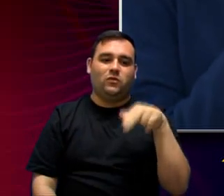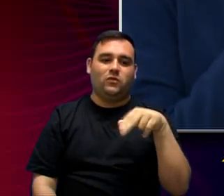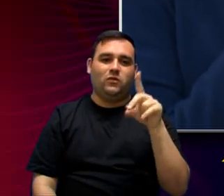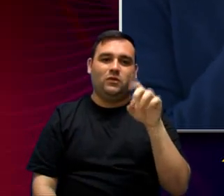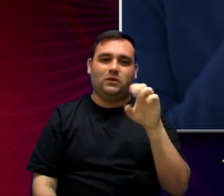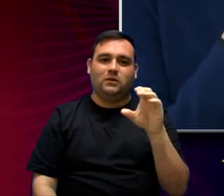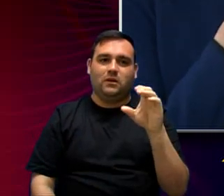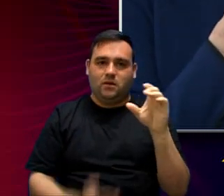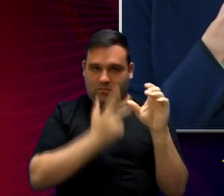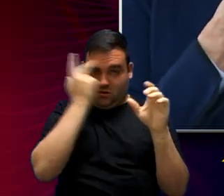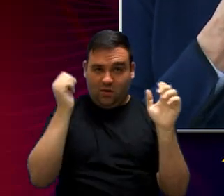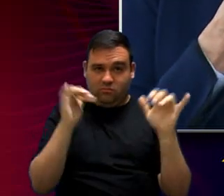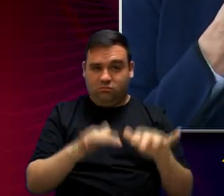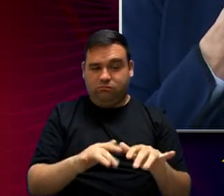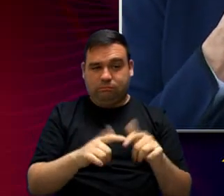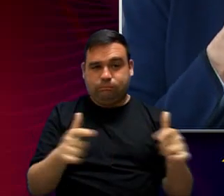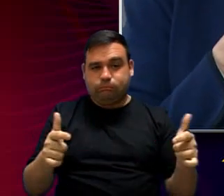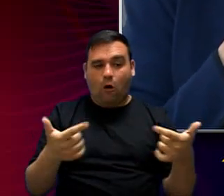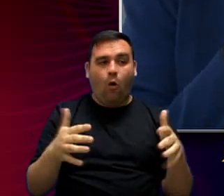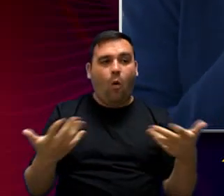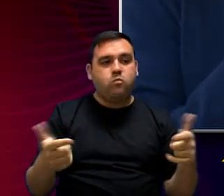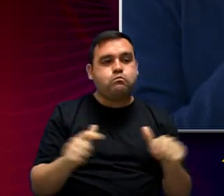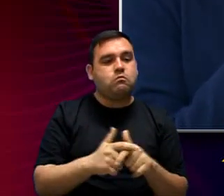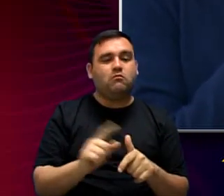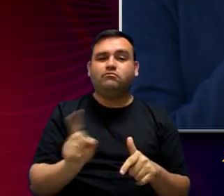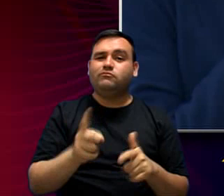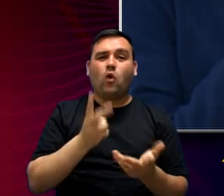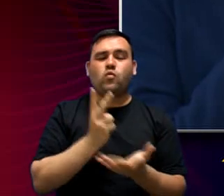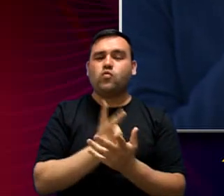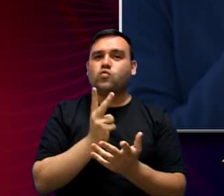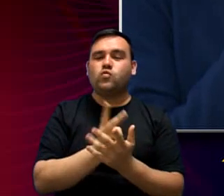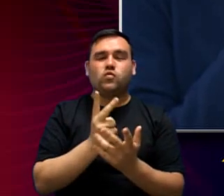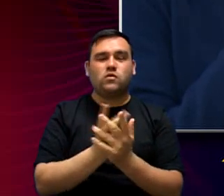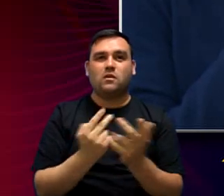Nem por isso a participação era maior ou menor do que hoje.